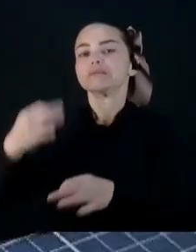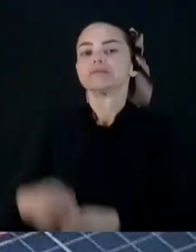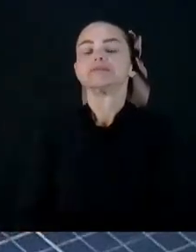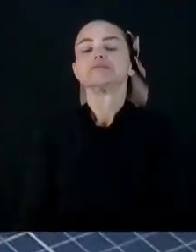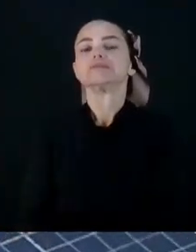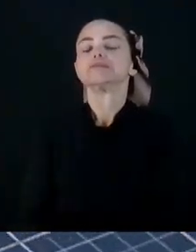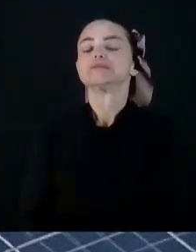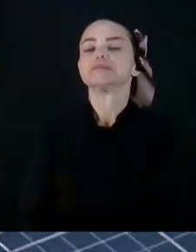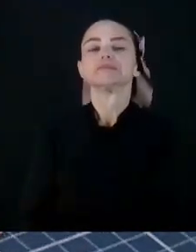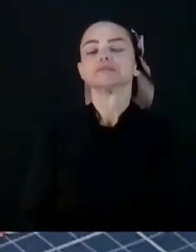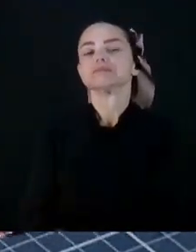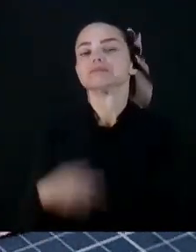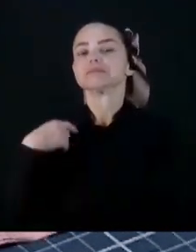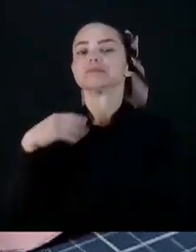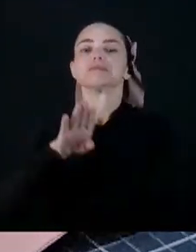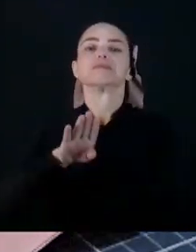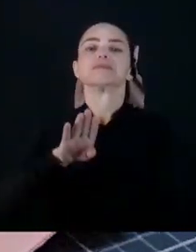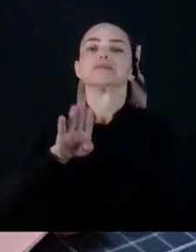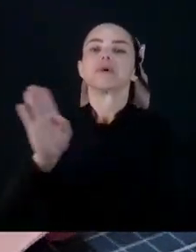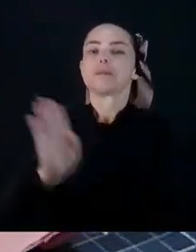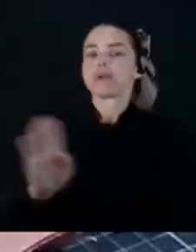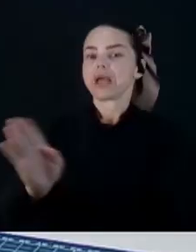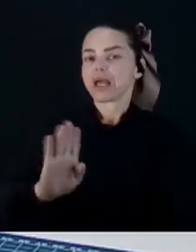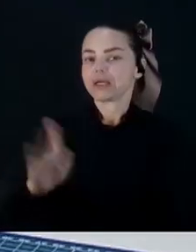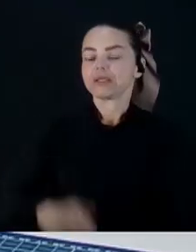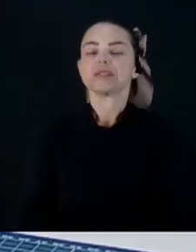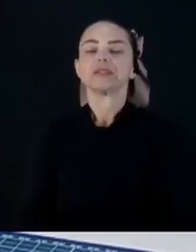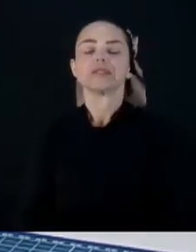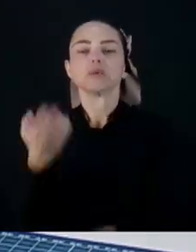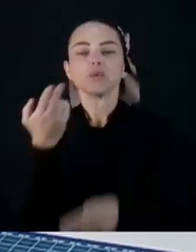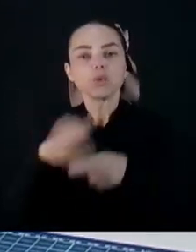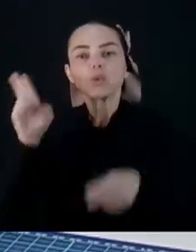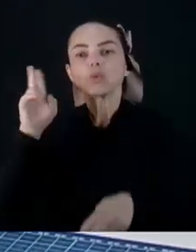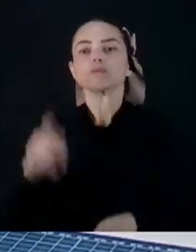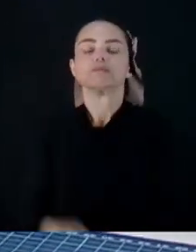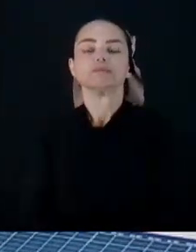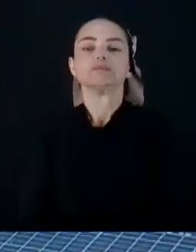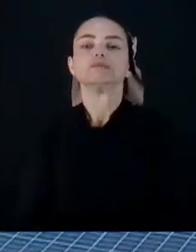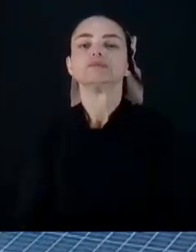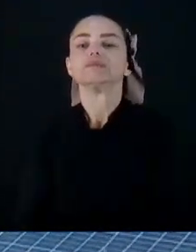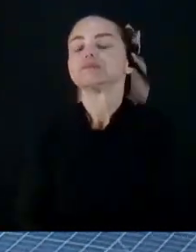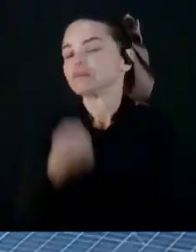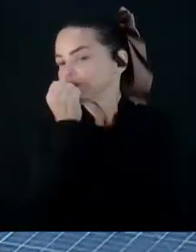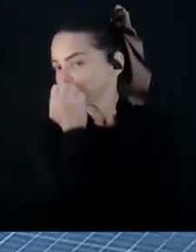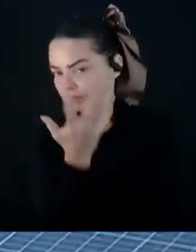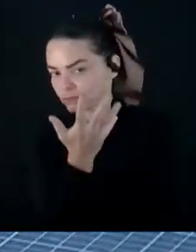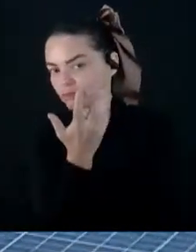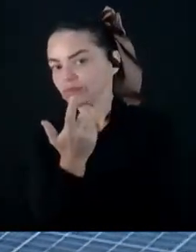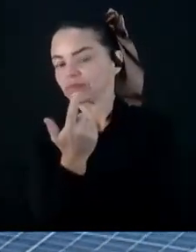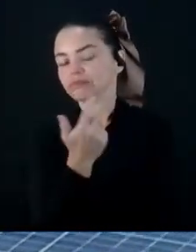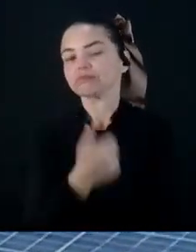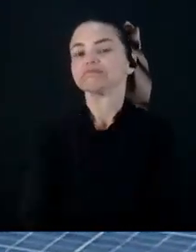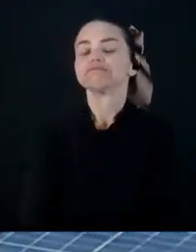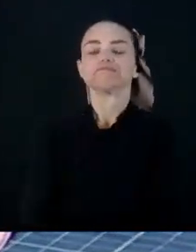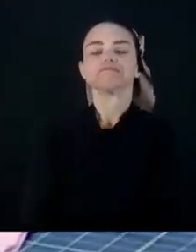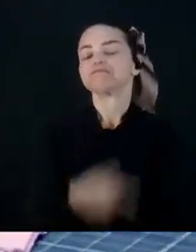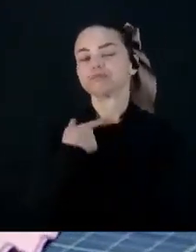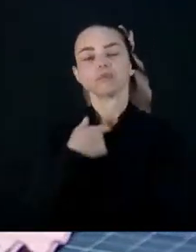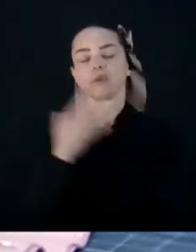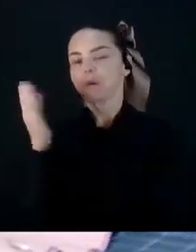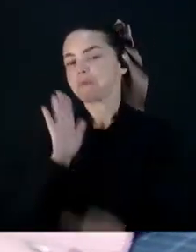que é um bege, né? Ela fica bem nessa peça. O avesso não vai aparecer nesse